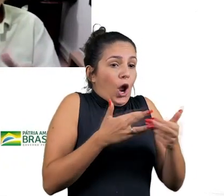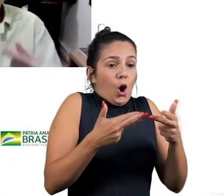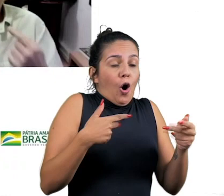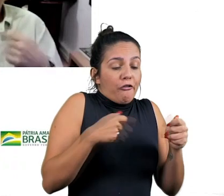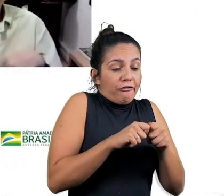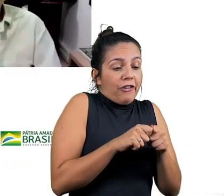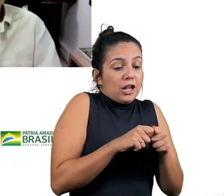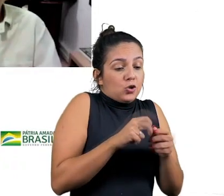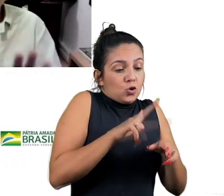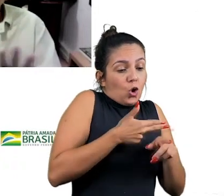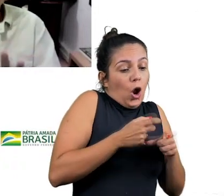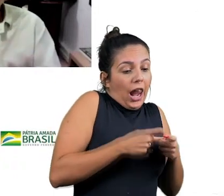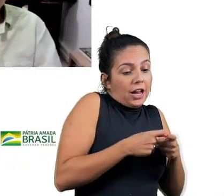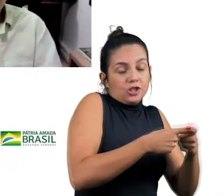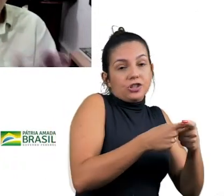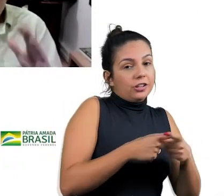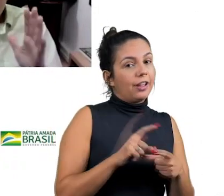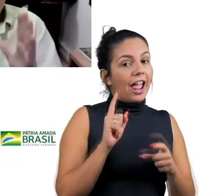casa minimamente.